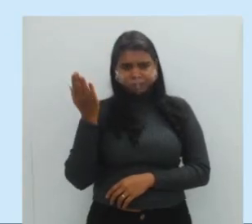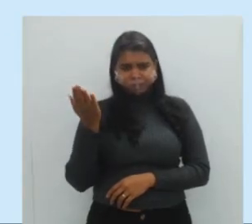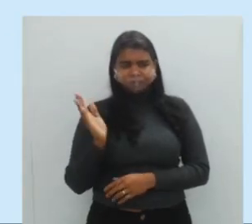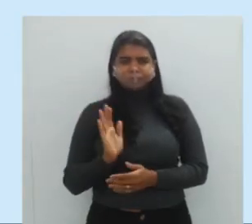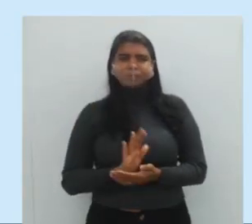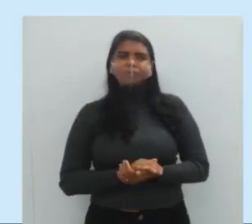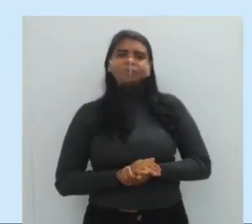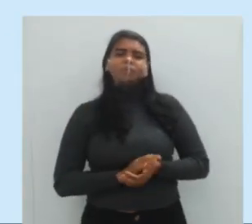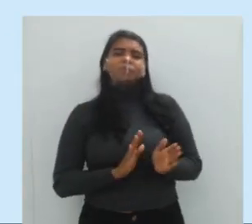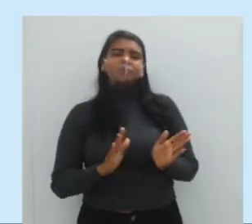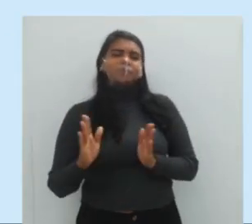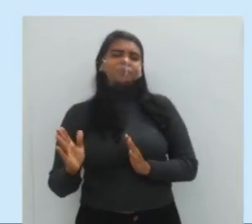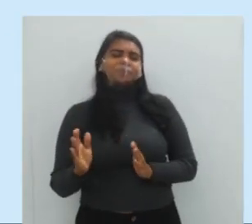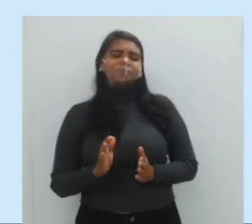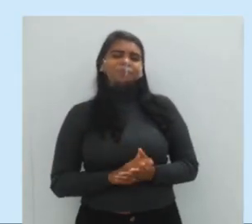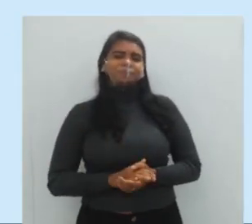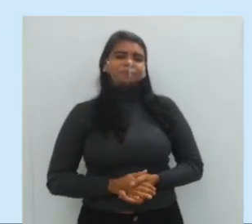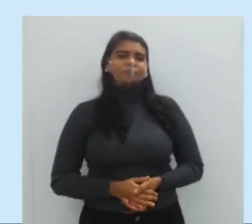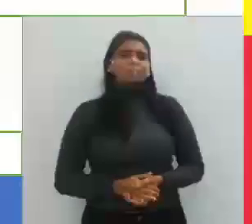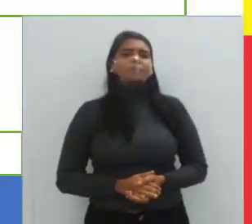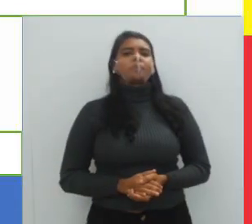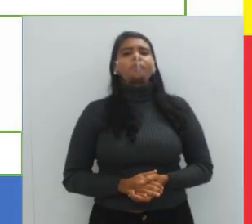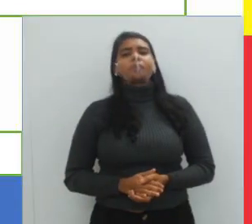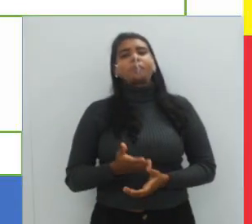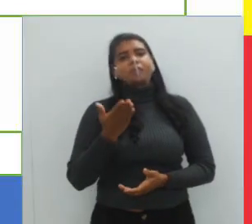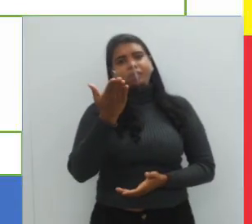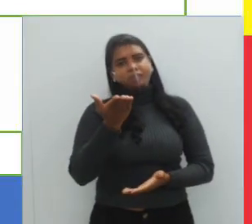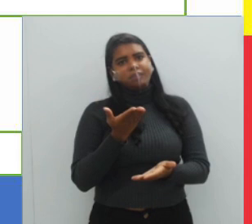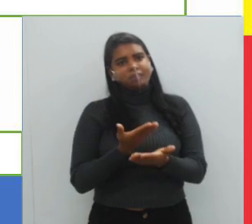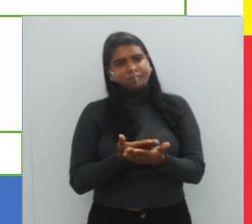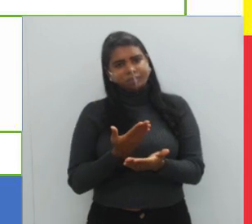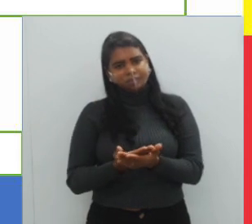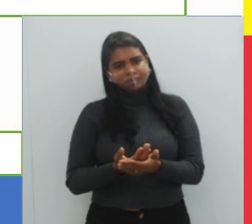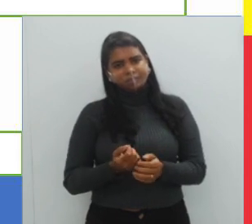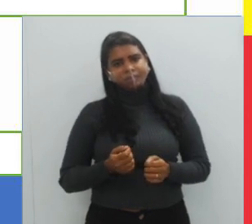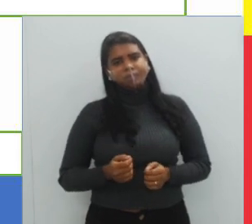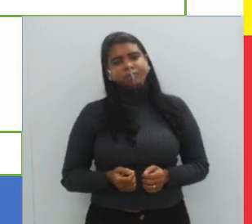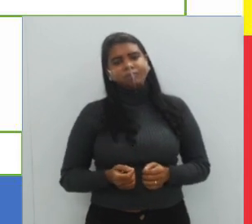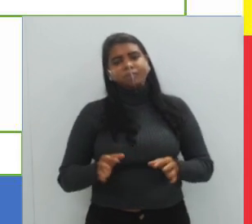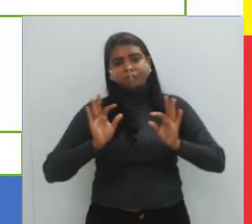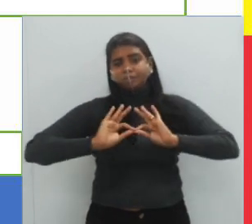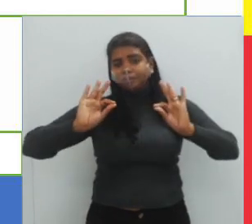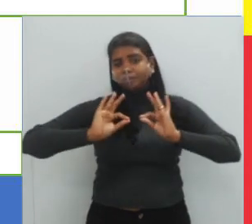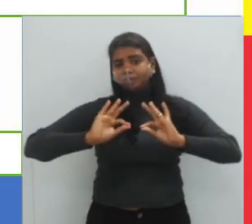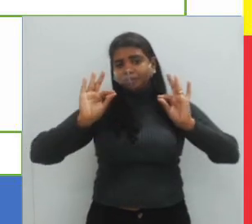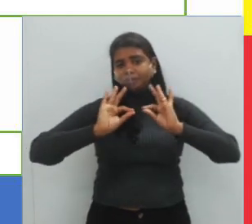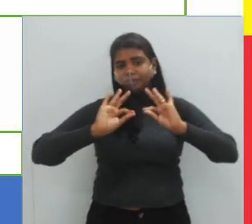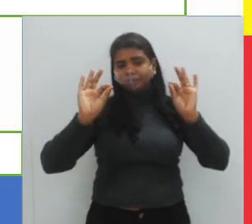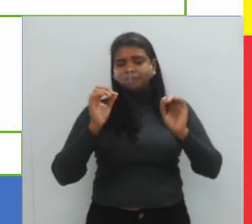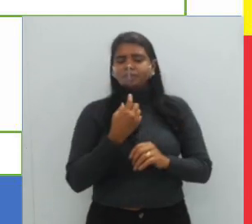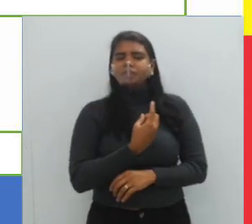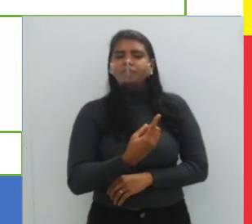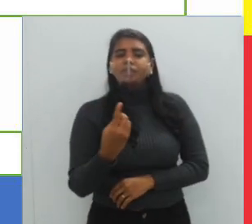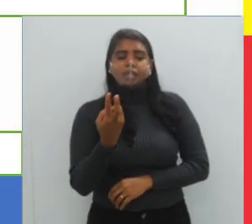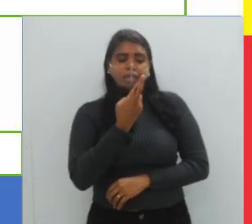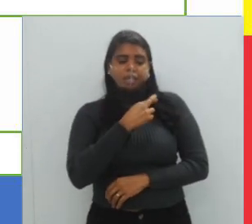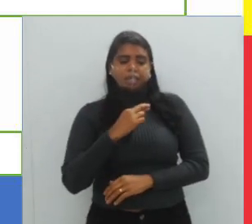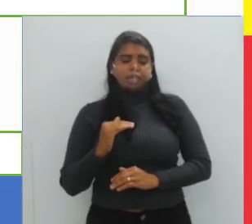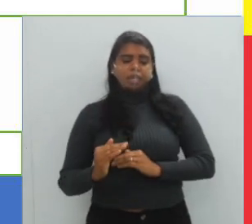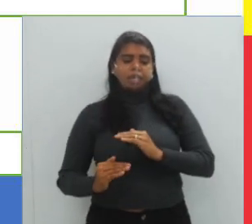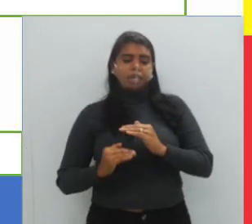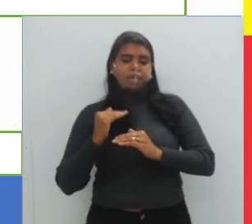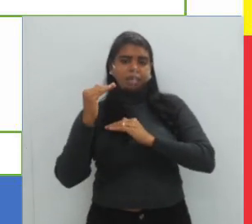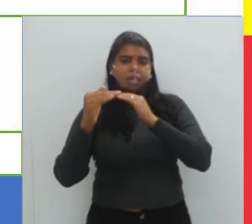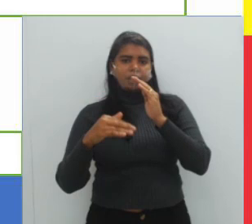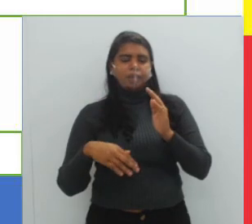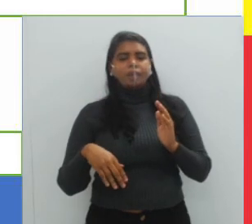sacro, certo? Vamos lá, vamos em frente. Então, estudantes, em síntese, cada religião